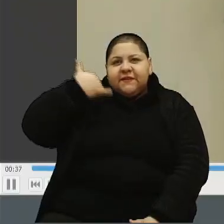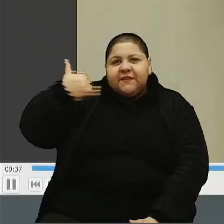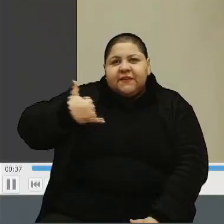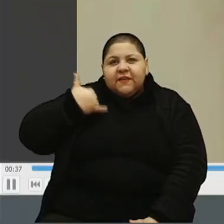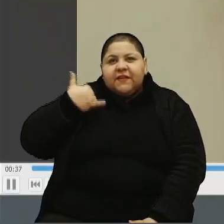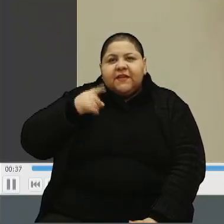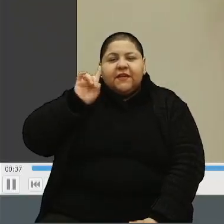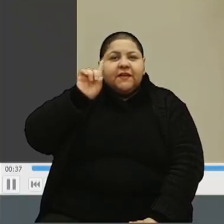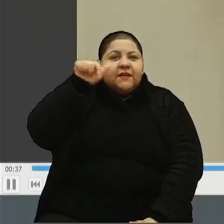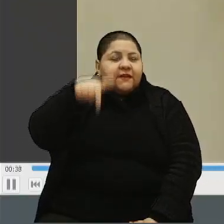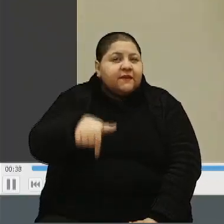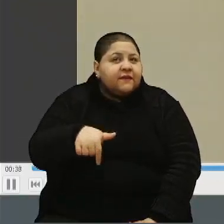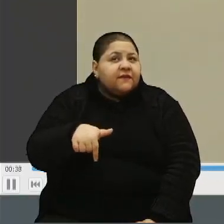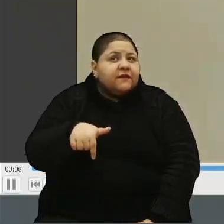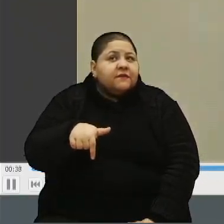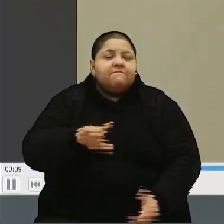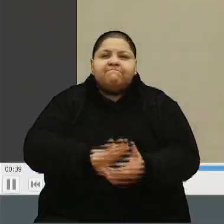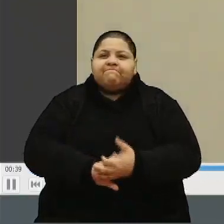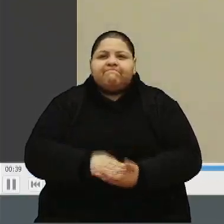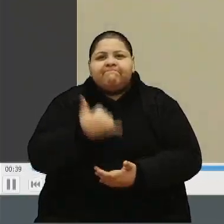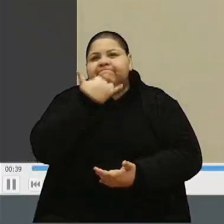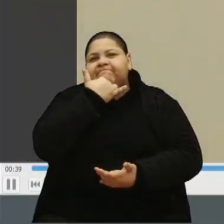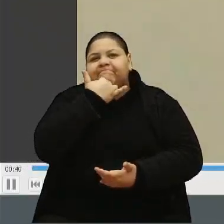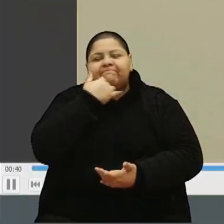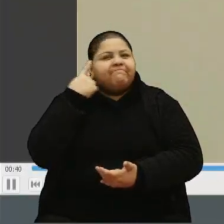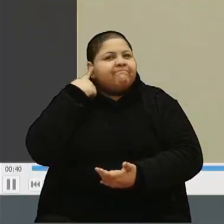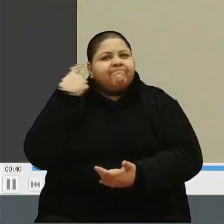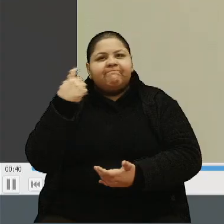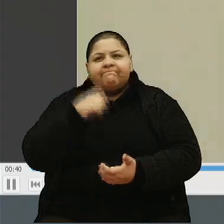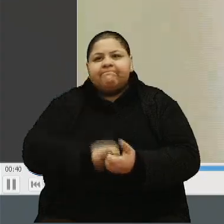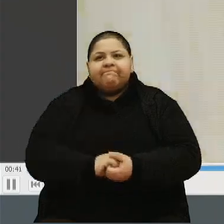tem aqui na direção do Grêmio Sul.